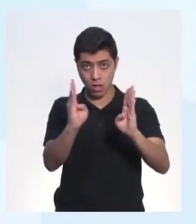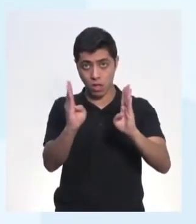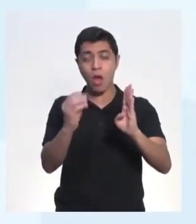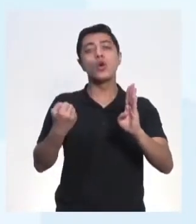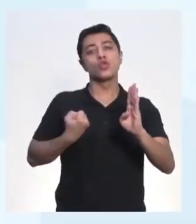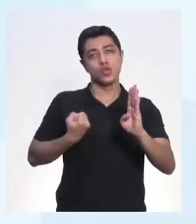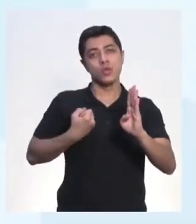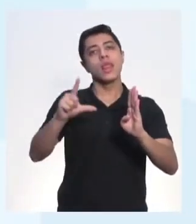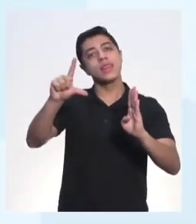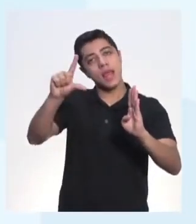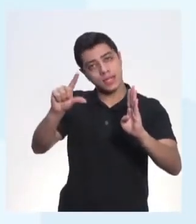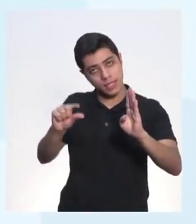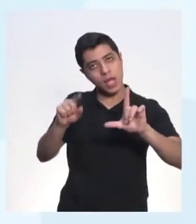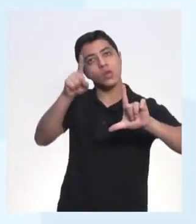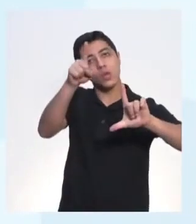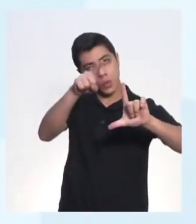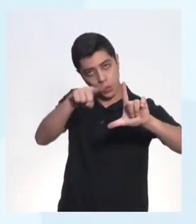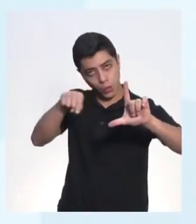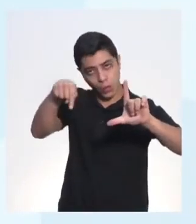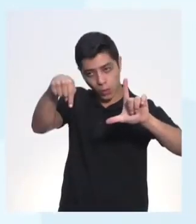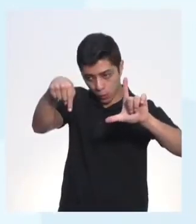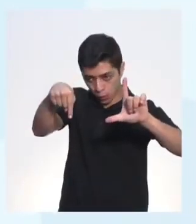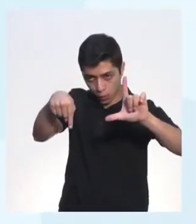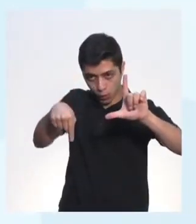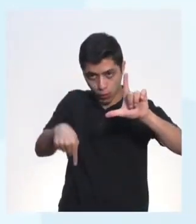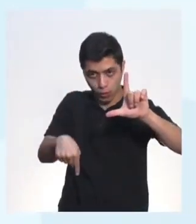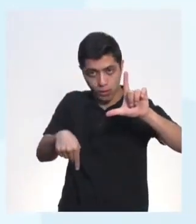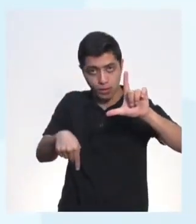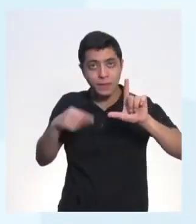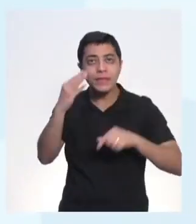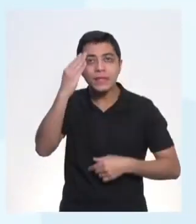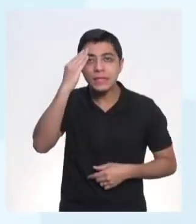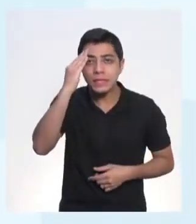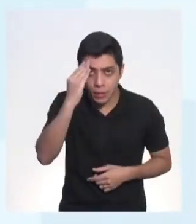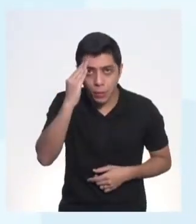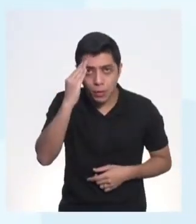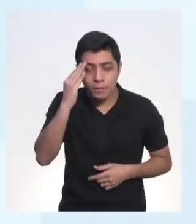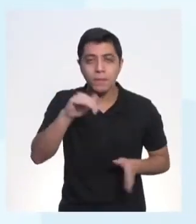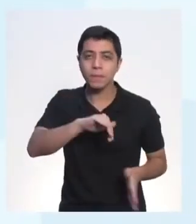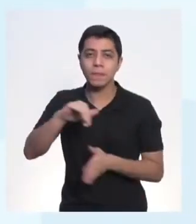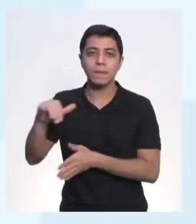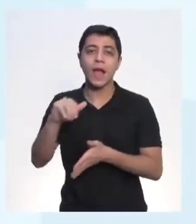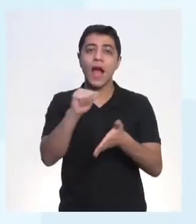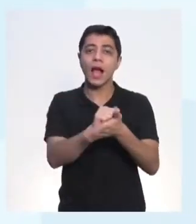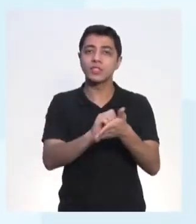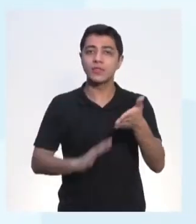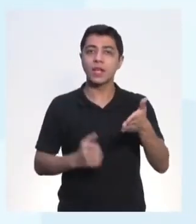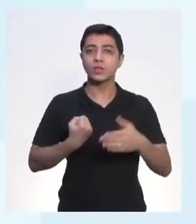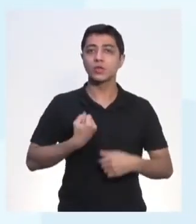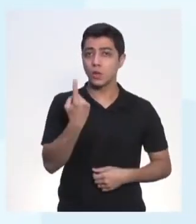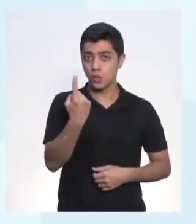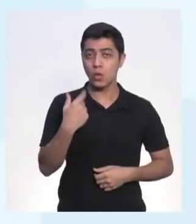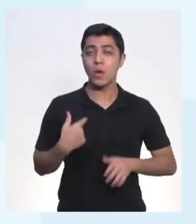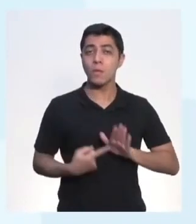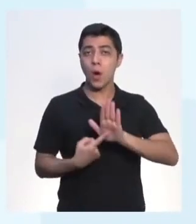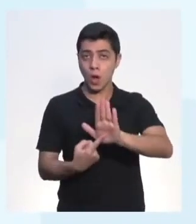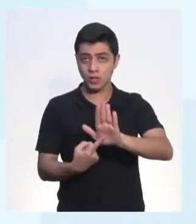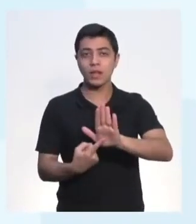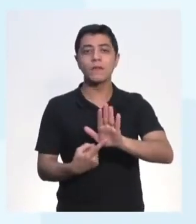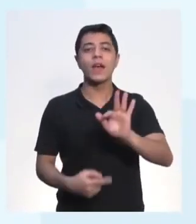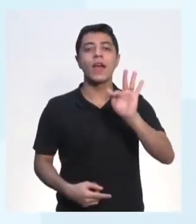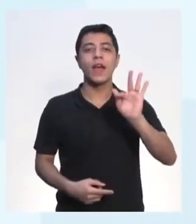aí. Muito bom. O que é essa atividade 1? Eu quero agora, eu te dou a função f de x igual a